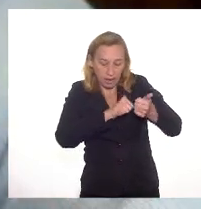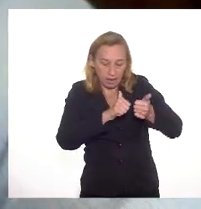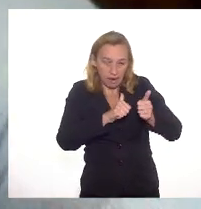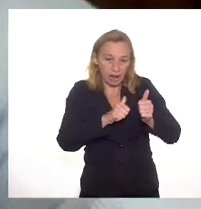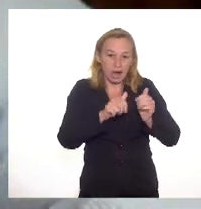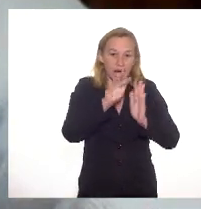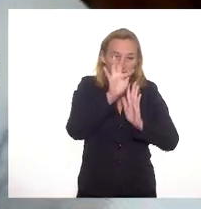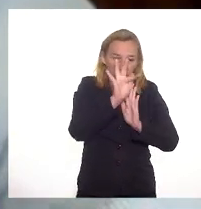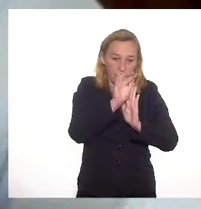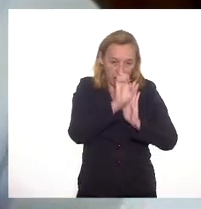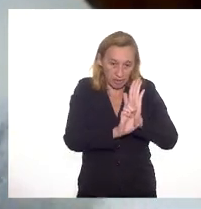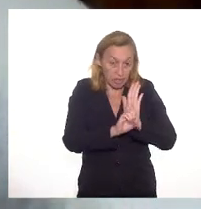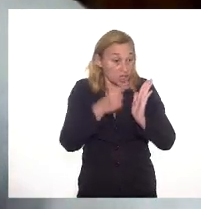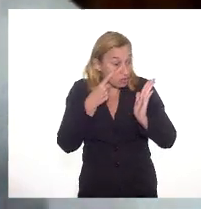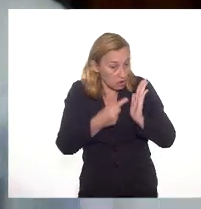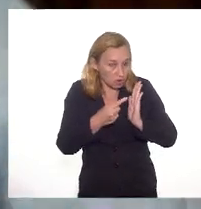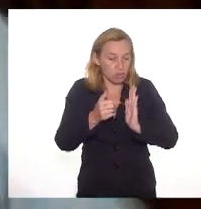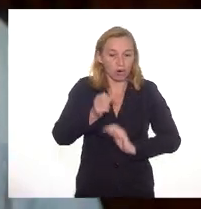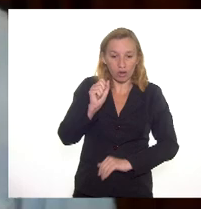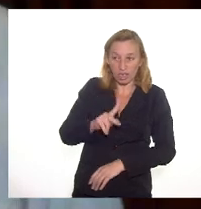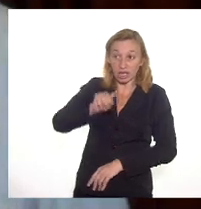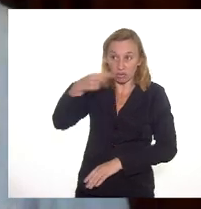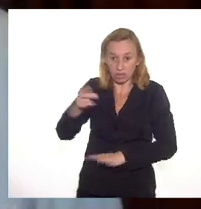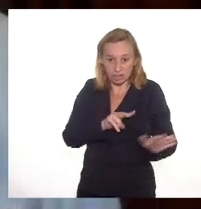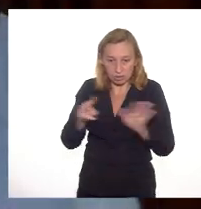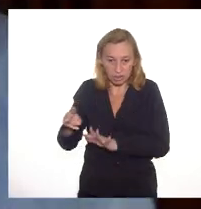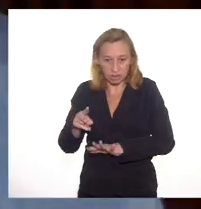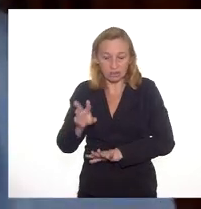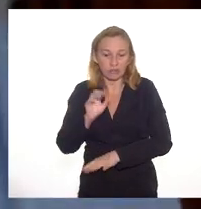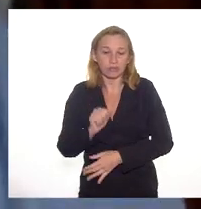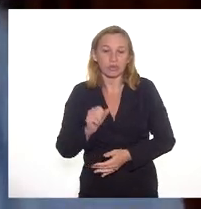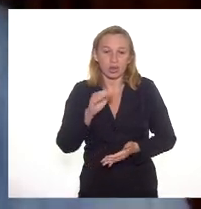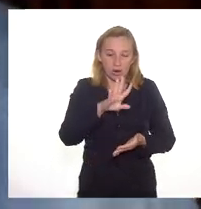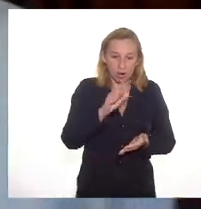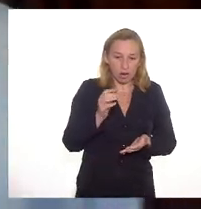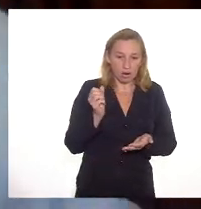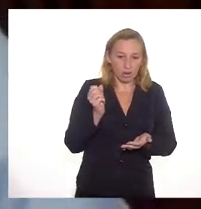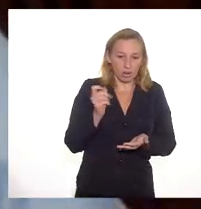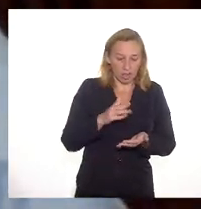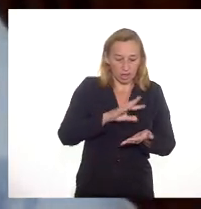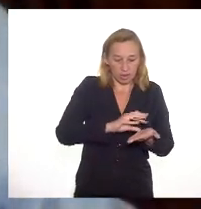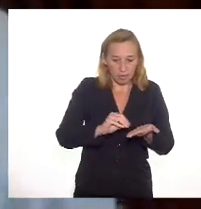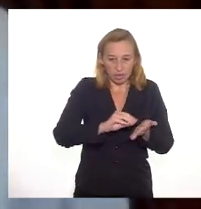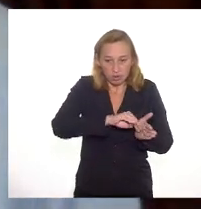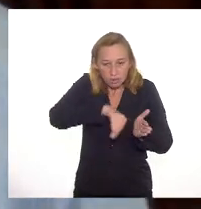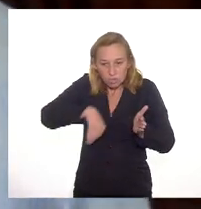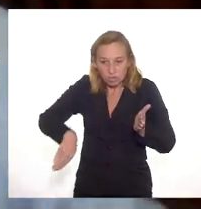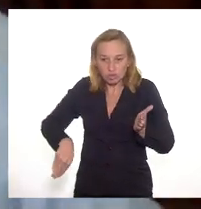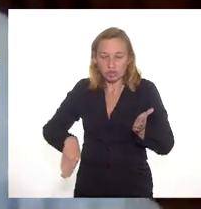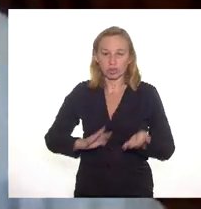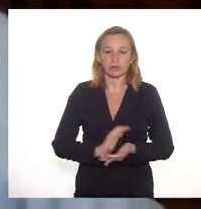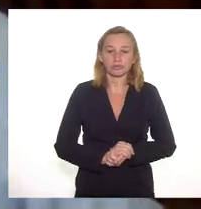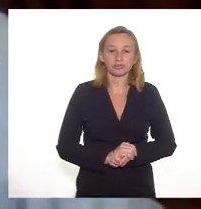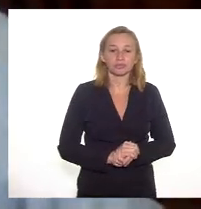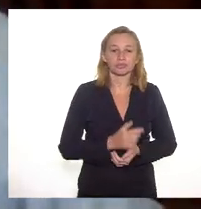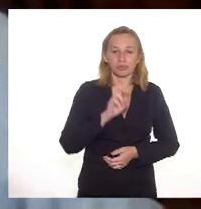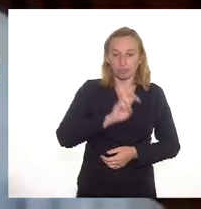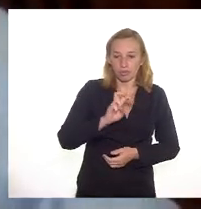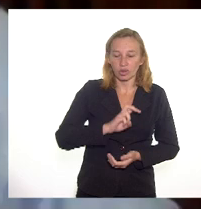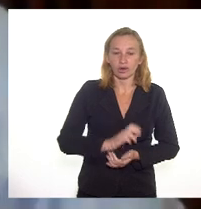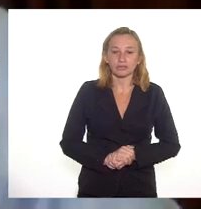semana que vem, sem prejuízo. Ok? Então, retirar de pauta. O quinto da